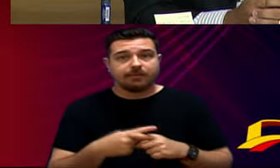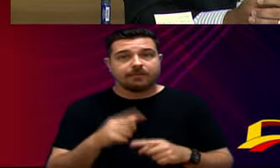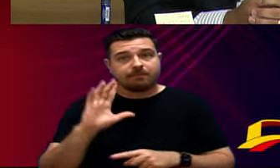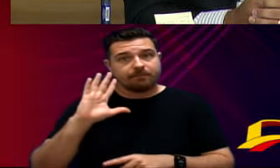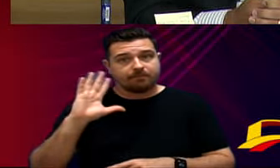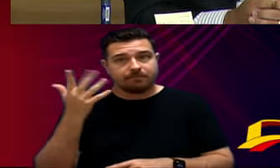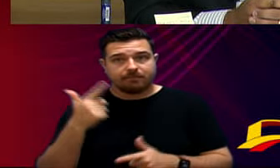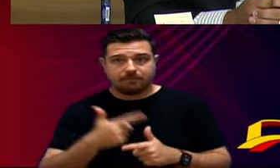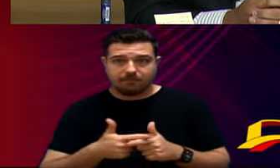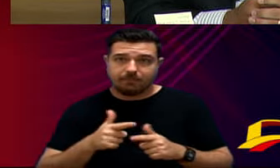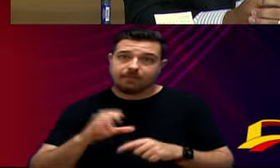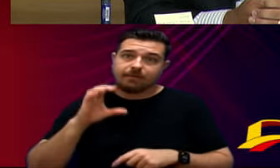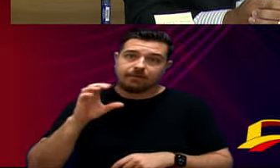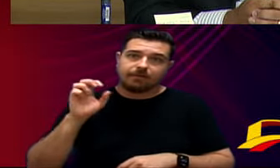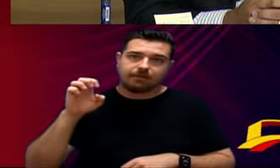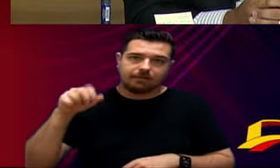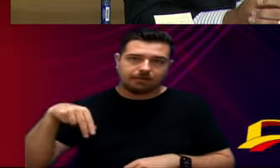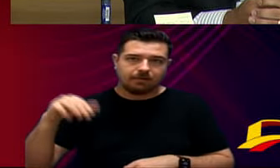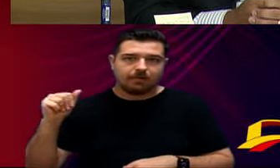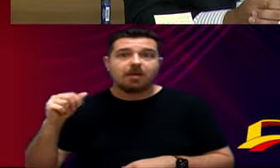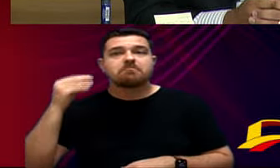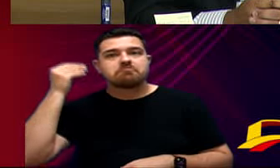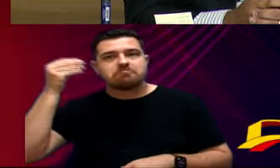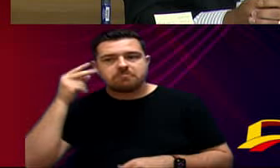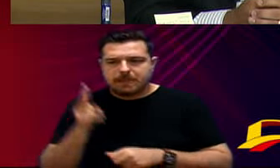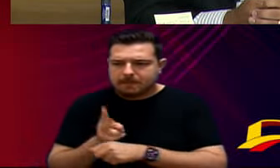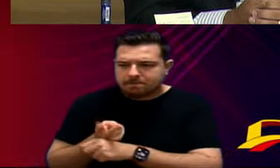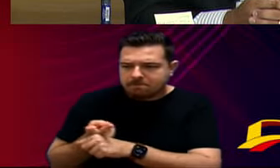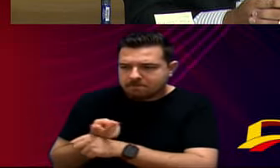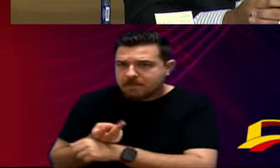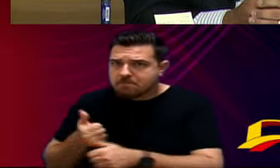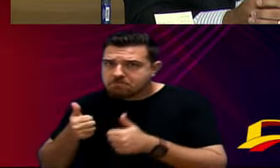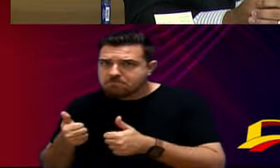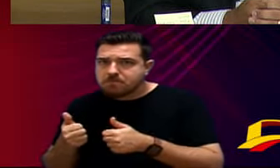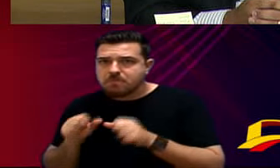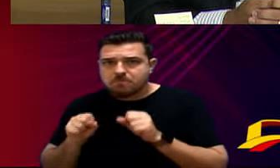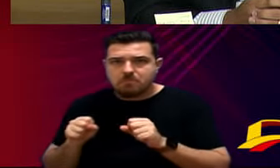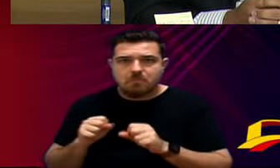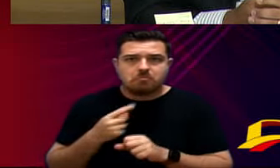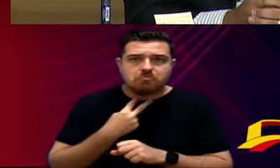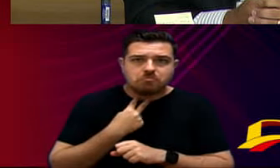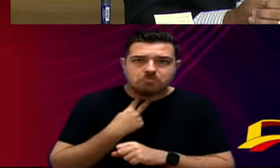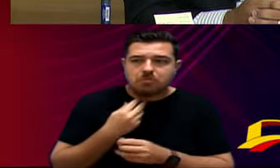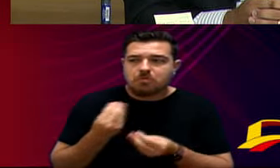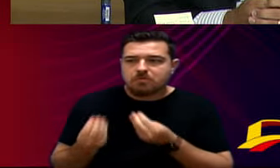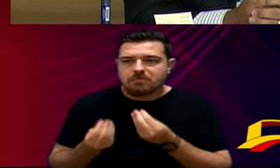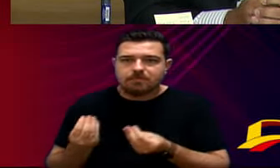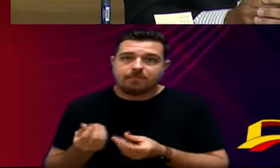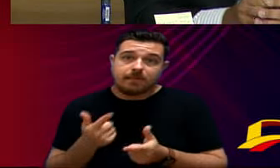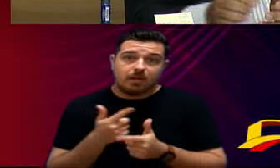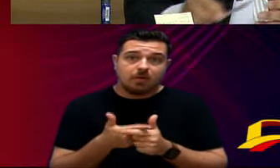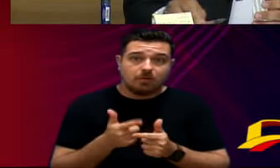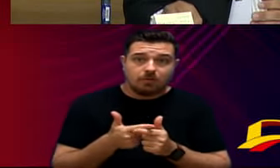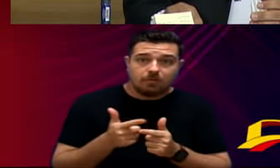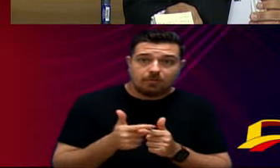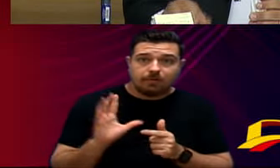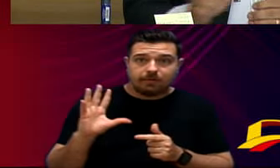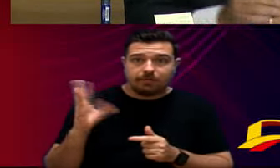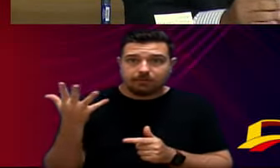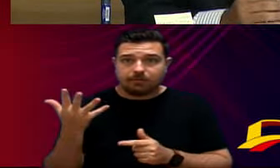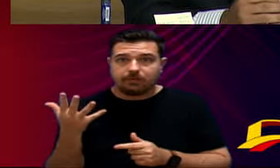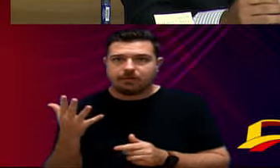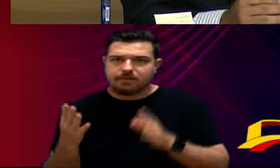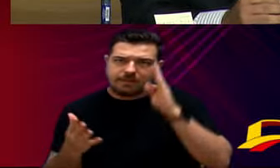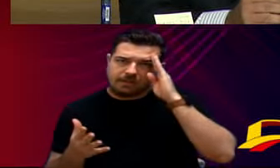a sema ir para lá os os técnicos para verificar se a árvore tá Sadia ou não se o problema que tá acarretando é mais